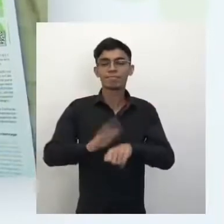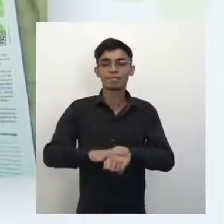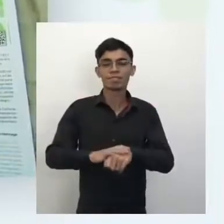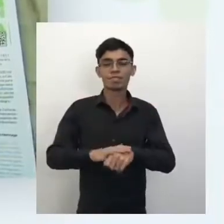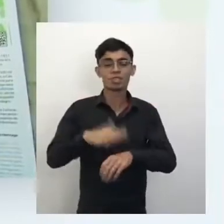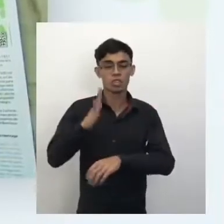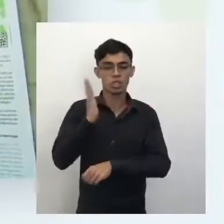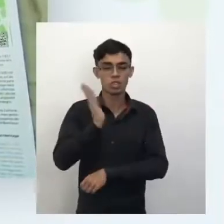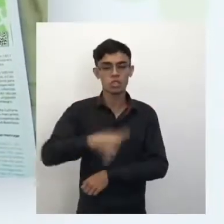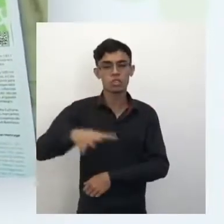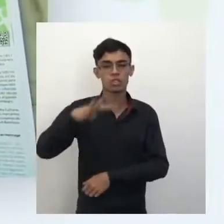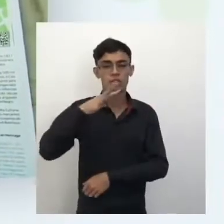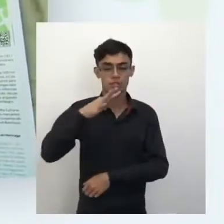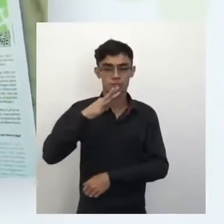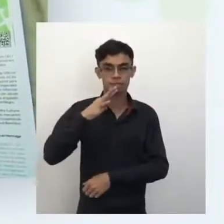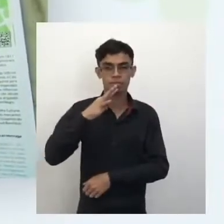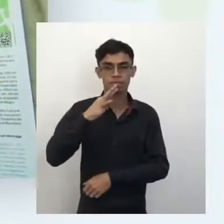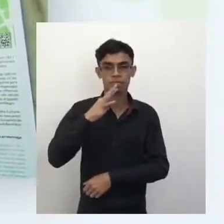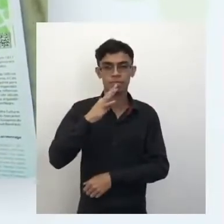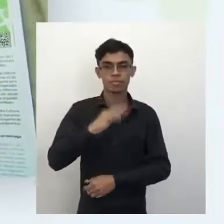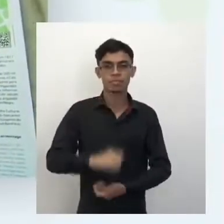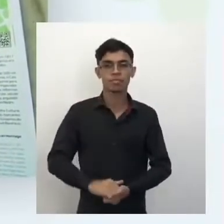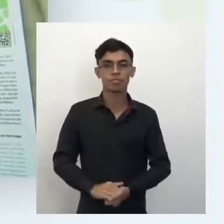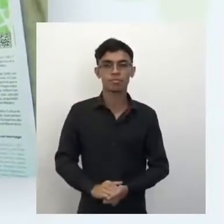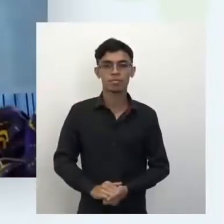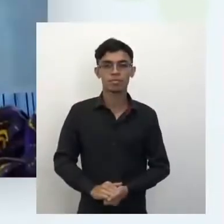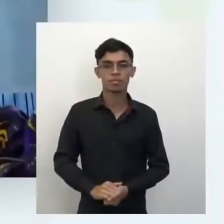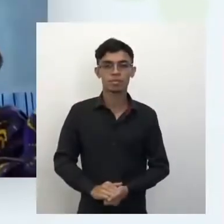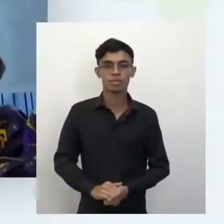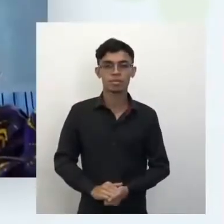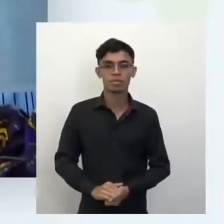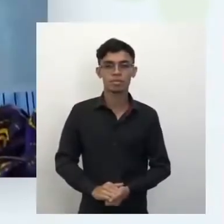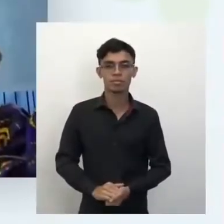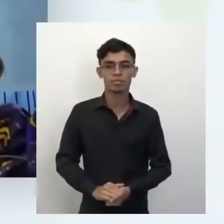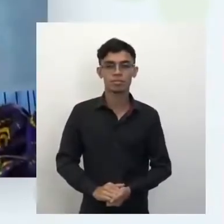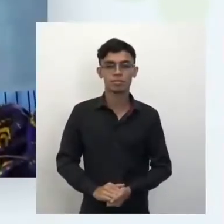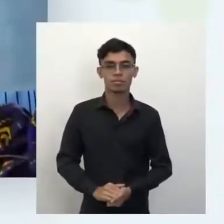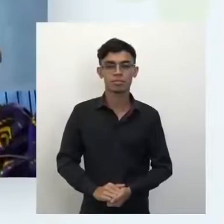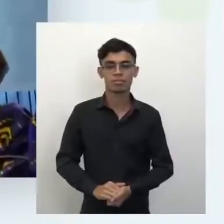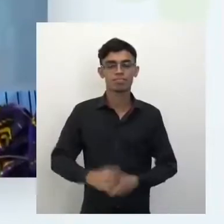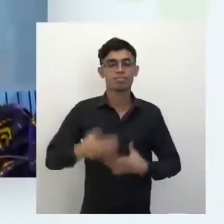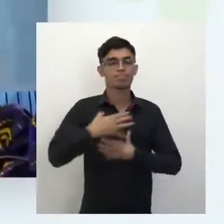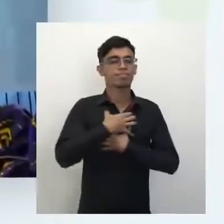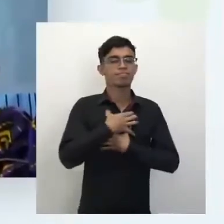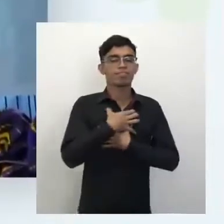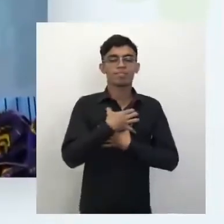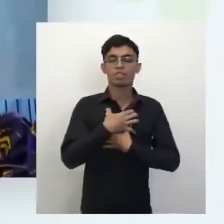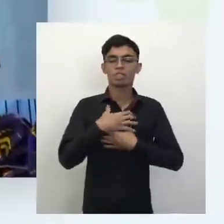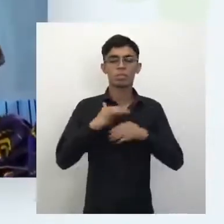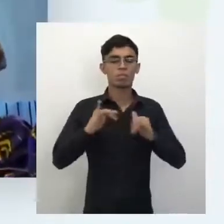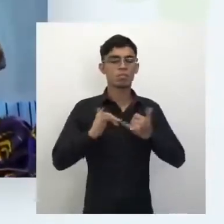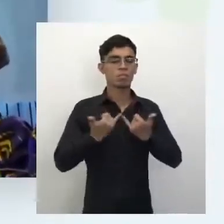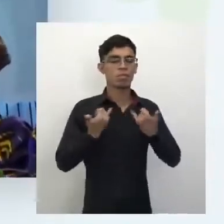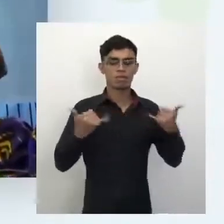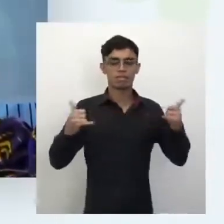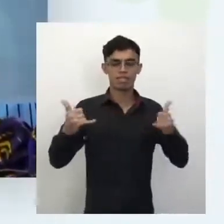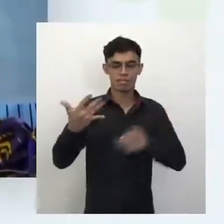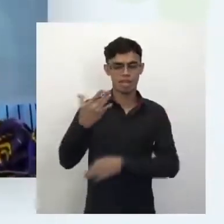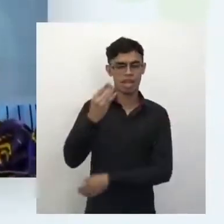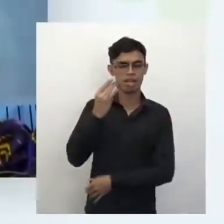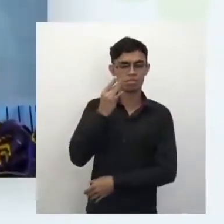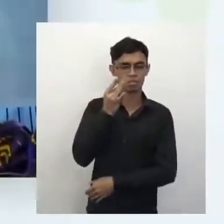já conhecia. E estando a pisar aqui, emocionei-me várias vezes, né? Senti a energia, a presença,